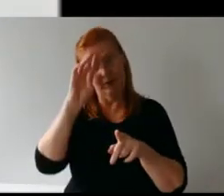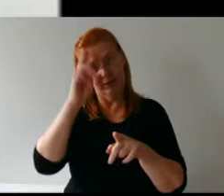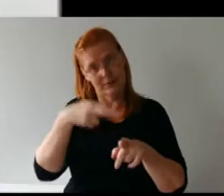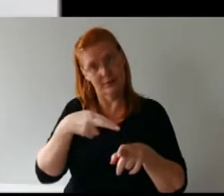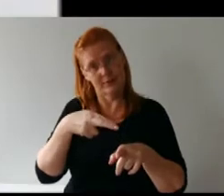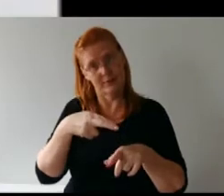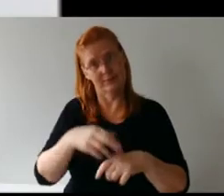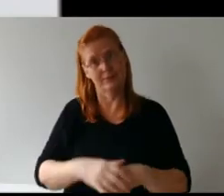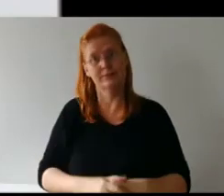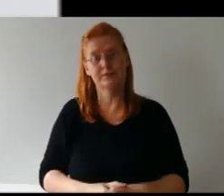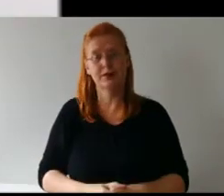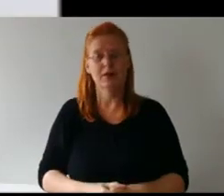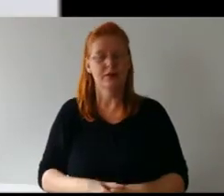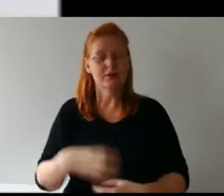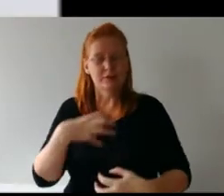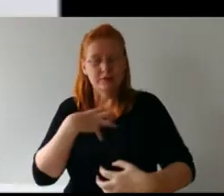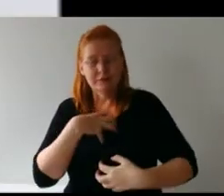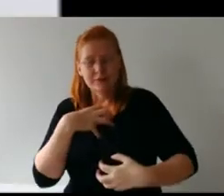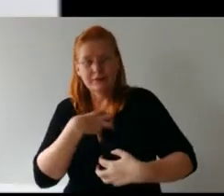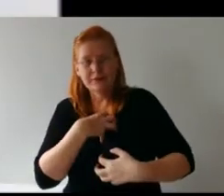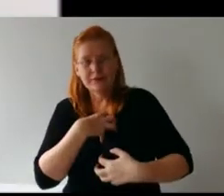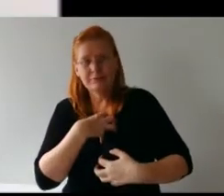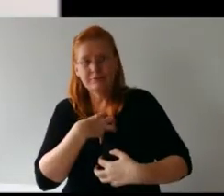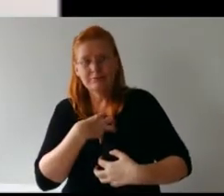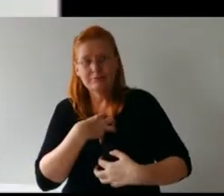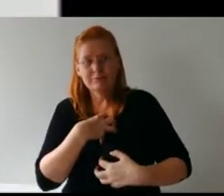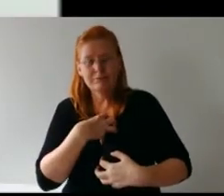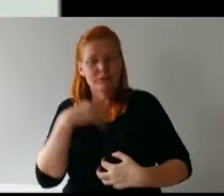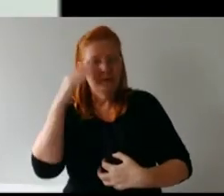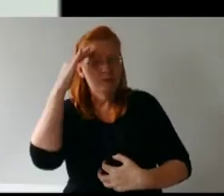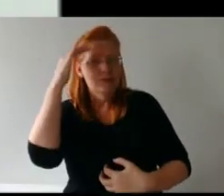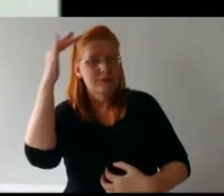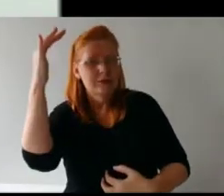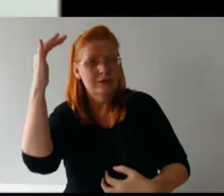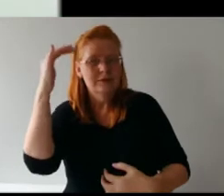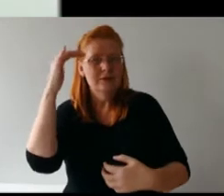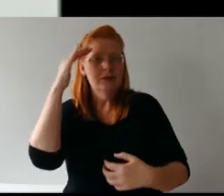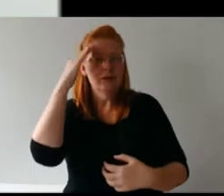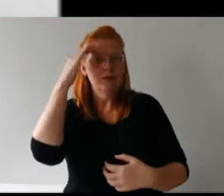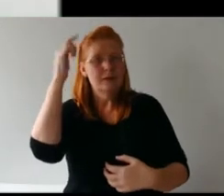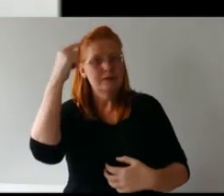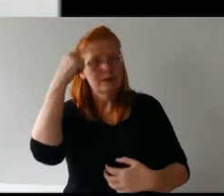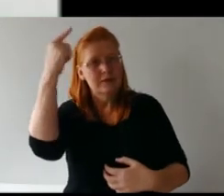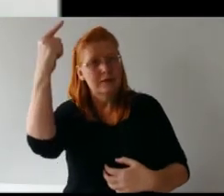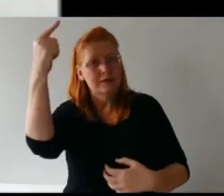razão, pois são sentimentos que nos fazem pensar.